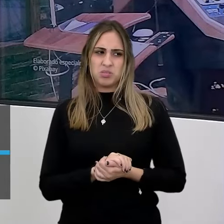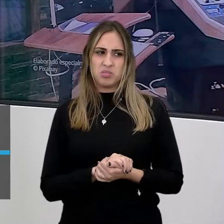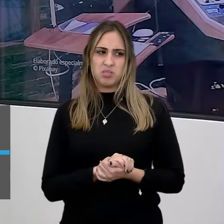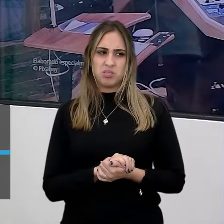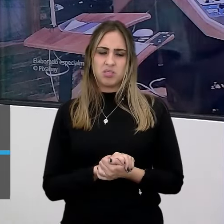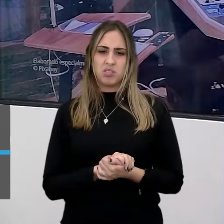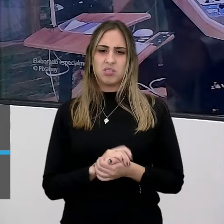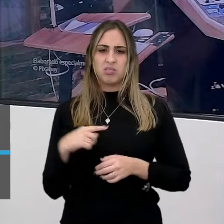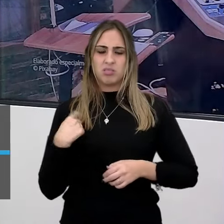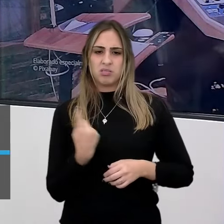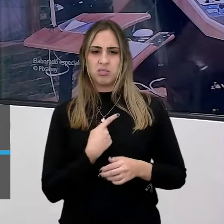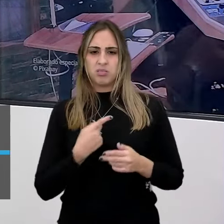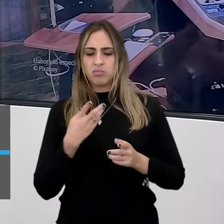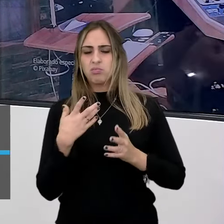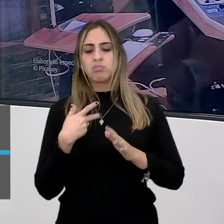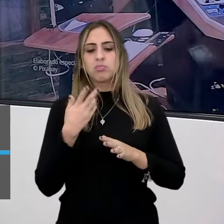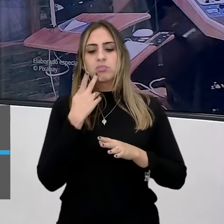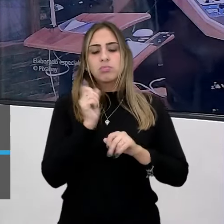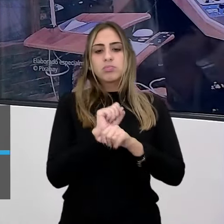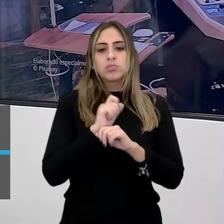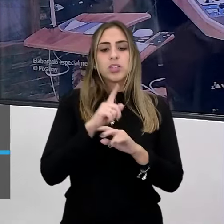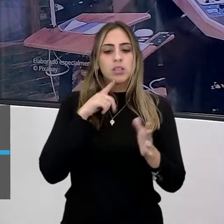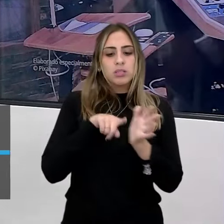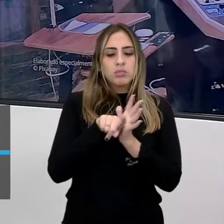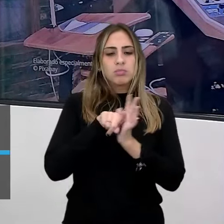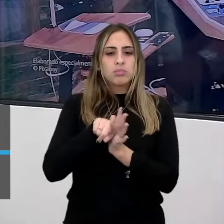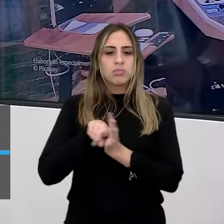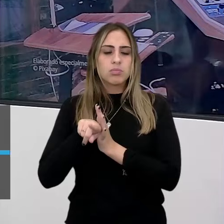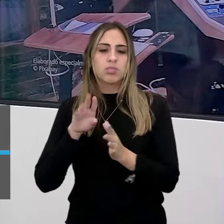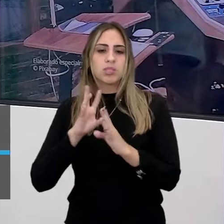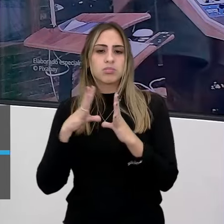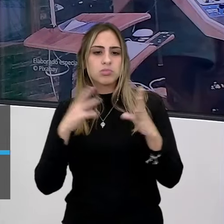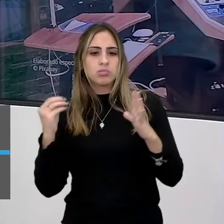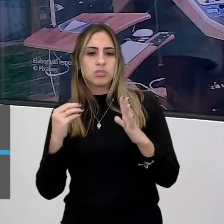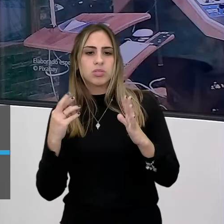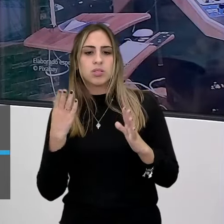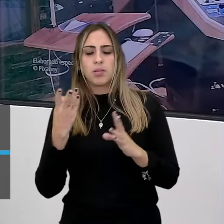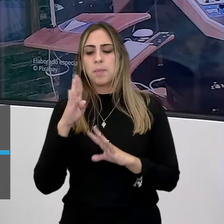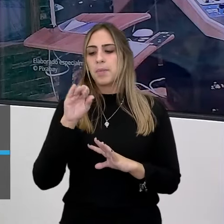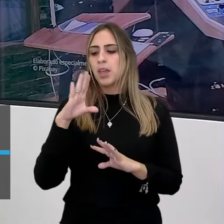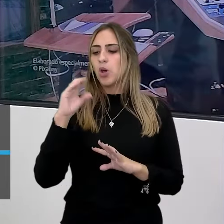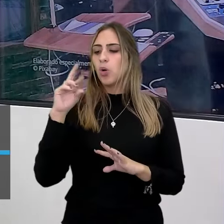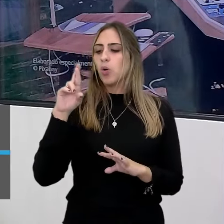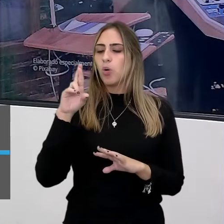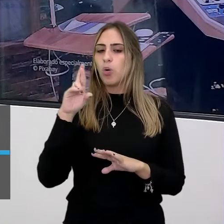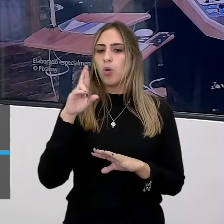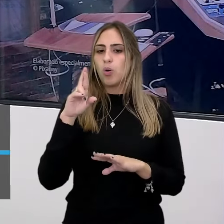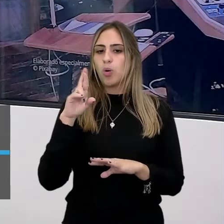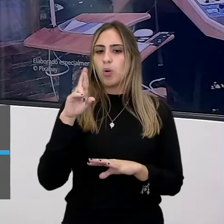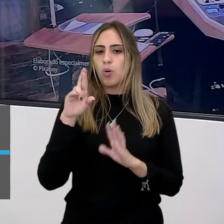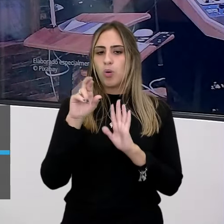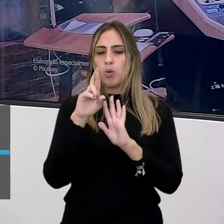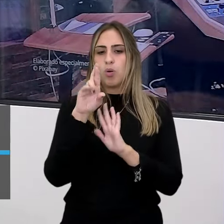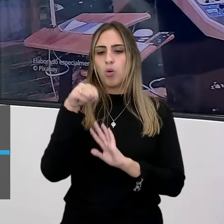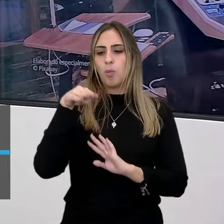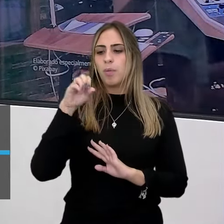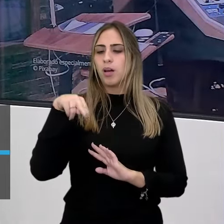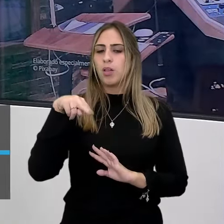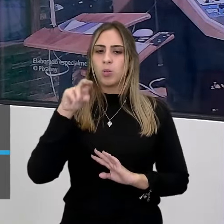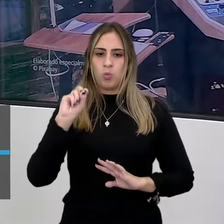dentro da Bauhaus e começa a pregar o estilo de arte mais voltado aos padrões greco-romanos porque eles diziam isso aí não